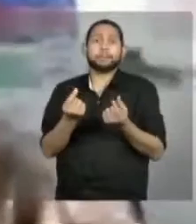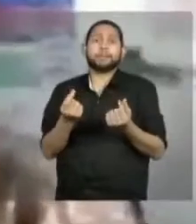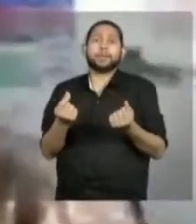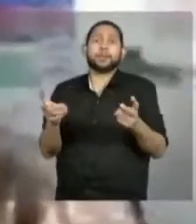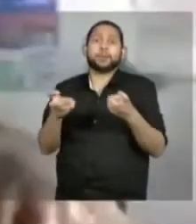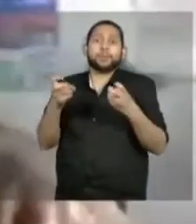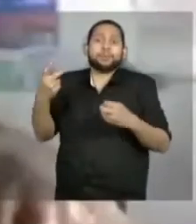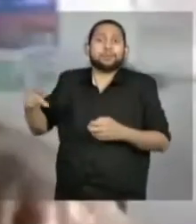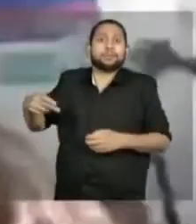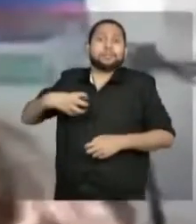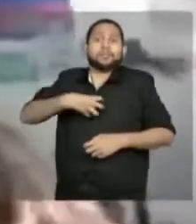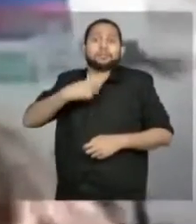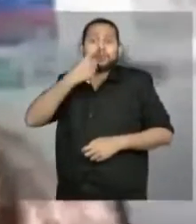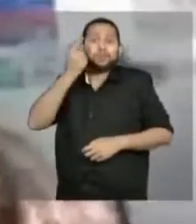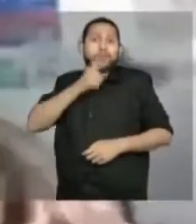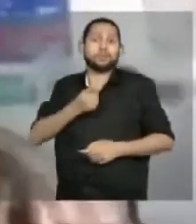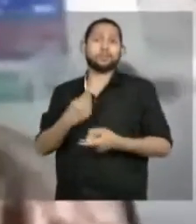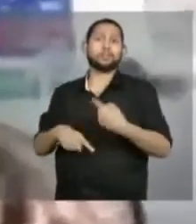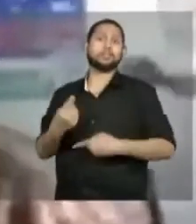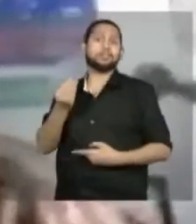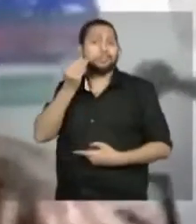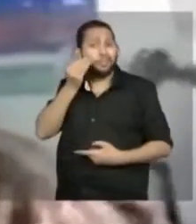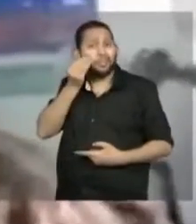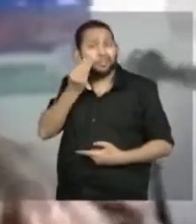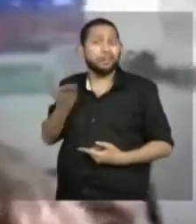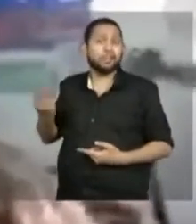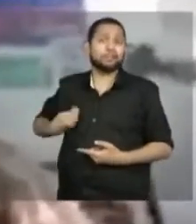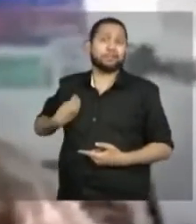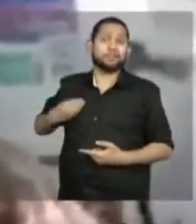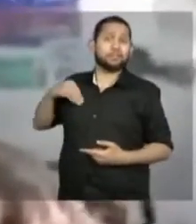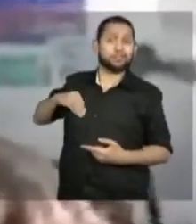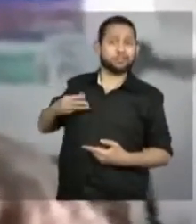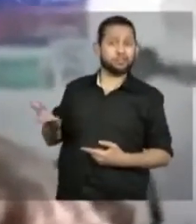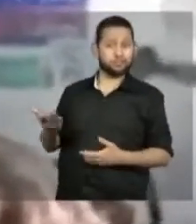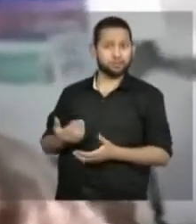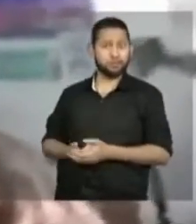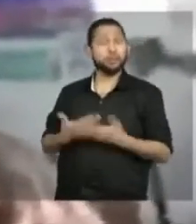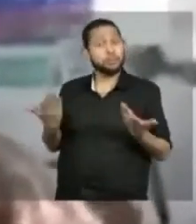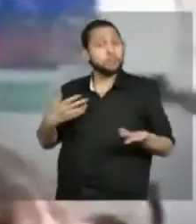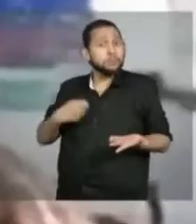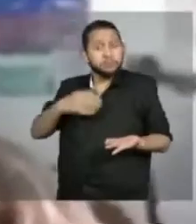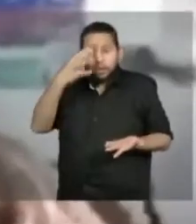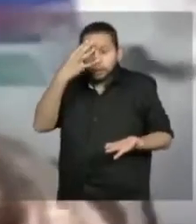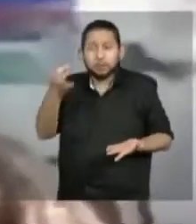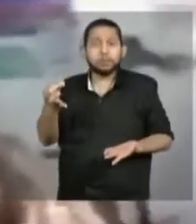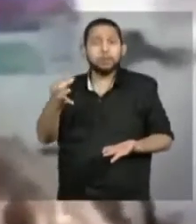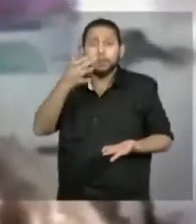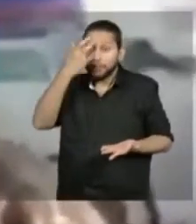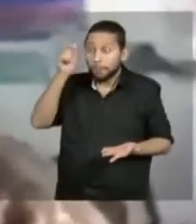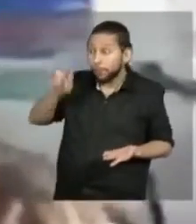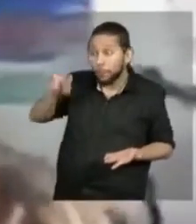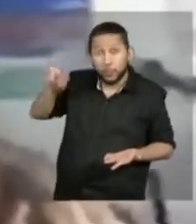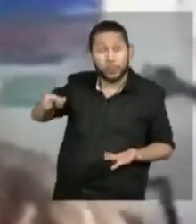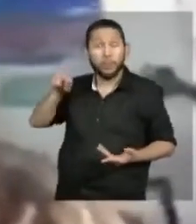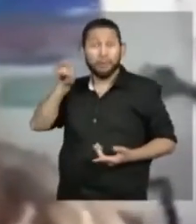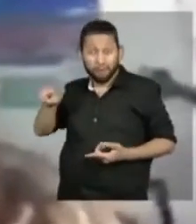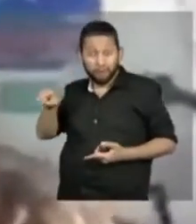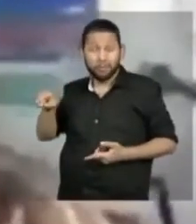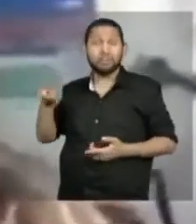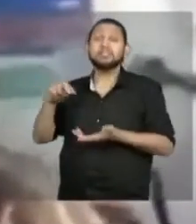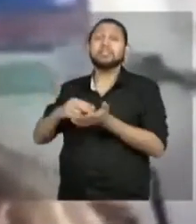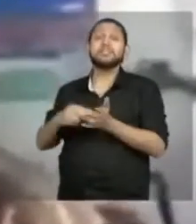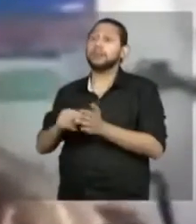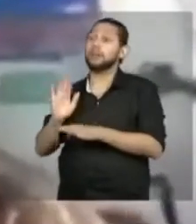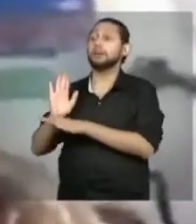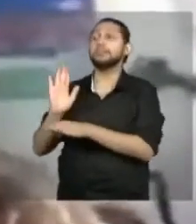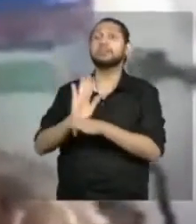que puderem obter. Então, a gente precisa reformular tudo isso, precisa reconhecer os catadores como prestadores de